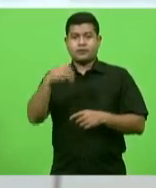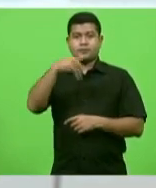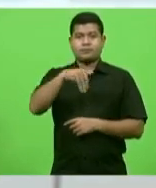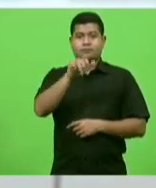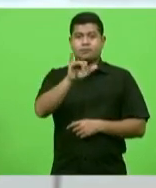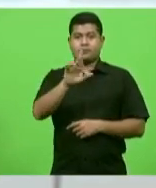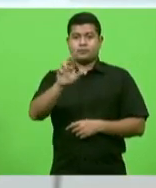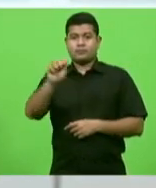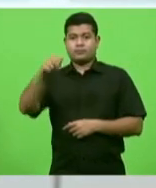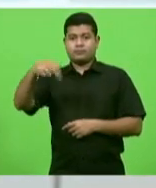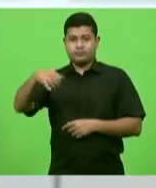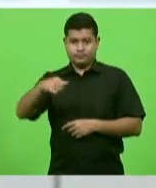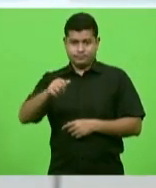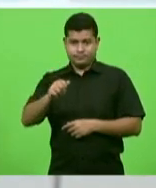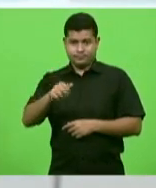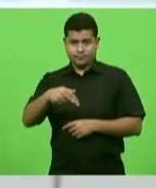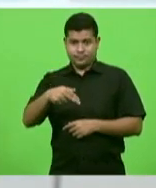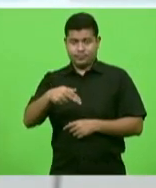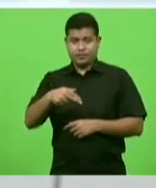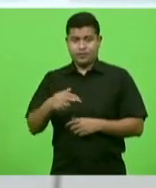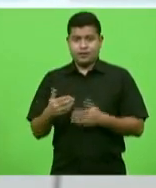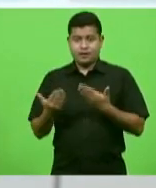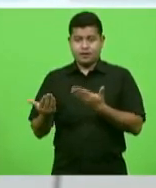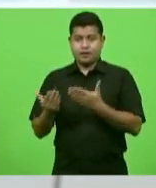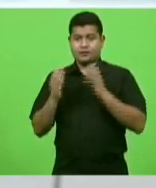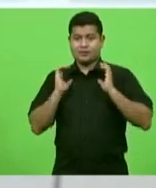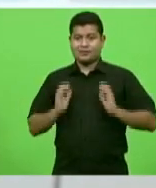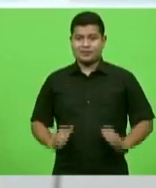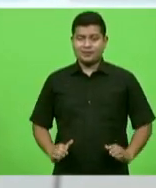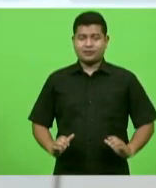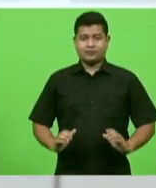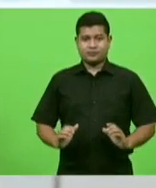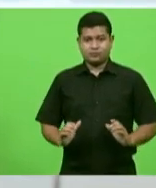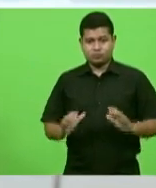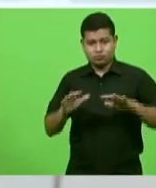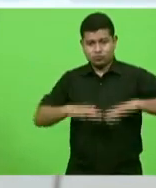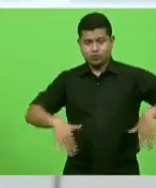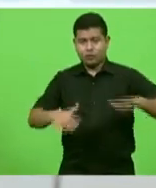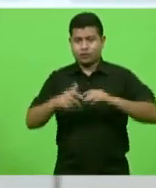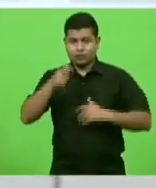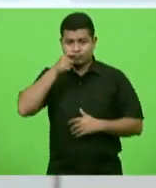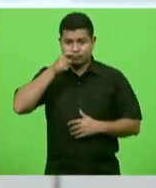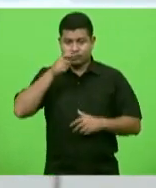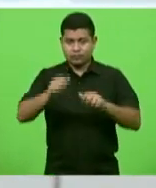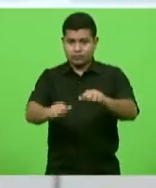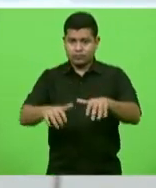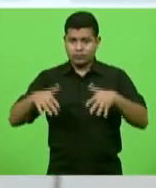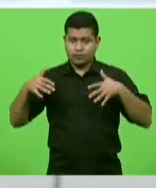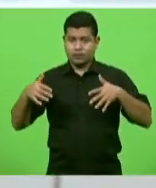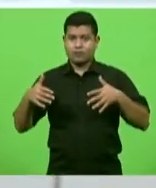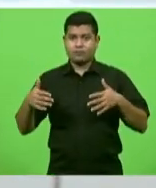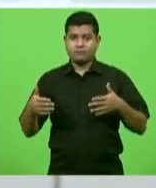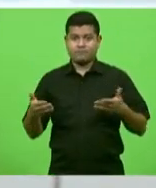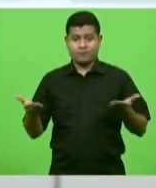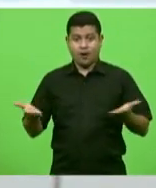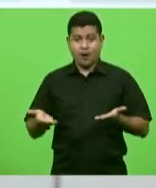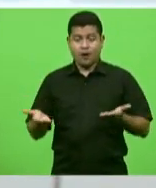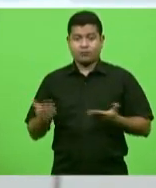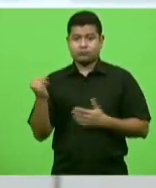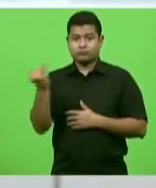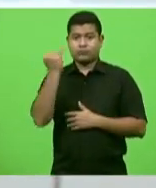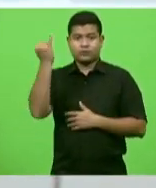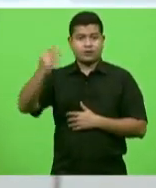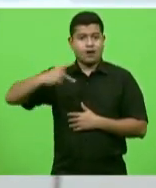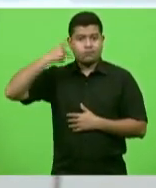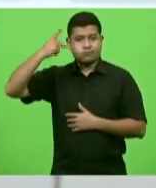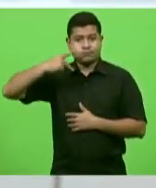Carla Pereira cidadãos catarinenses ouvintes e a relevância política desse